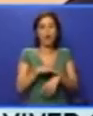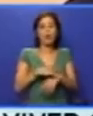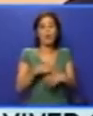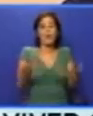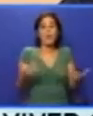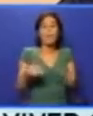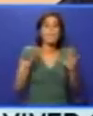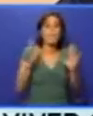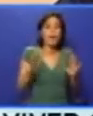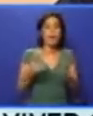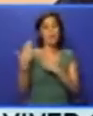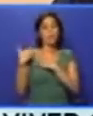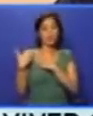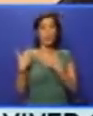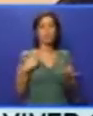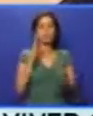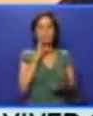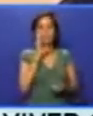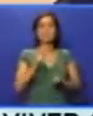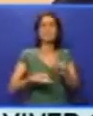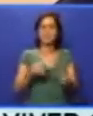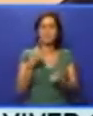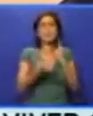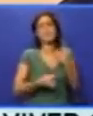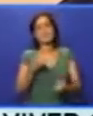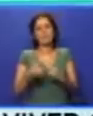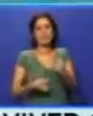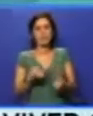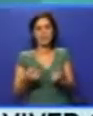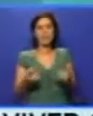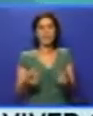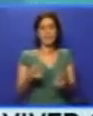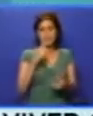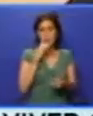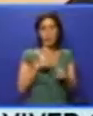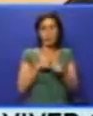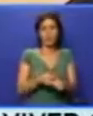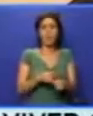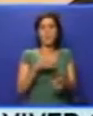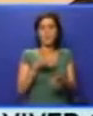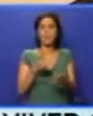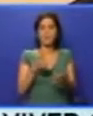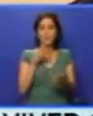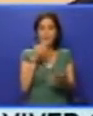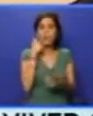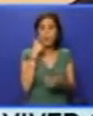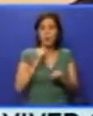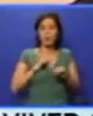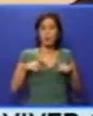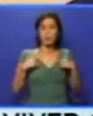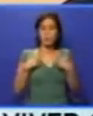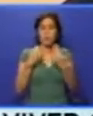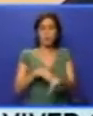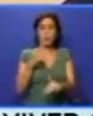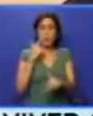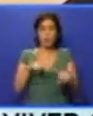doença, mas... Mas é responsável, obviamente. De vez em quando não cumpre exatamente, mas é evidente que encara isso com responsabilidade. Os meus próprios